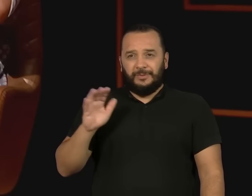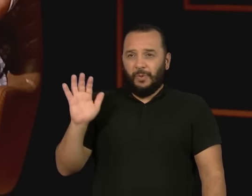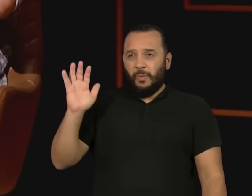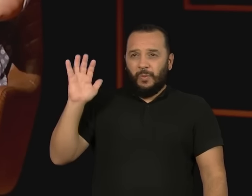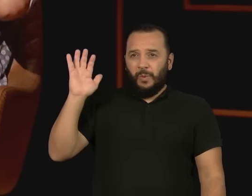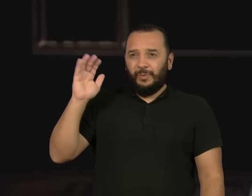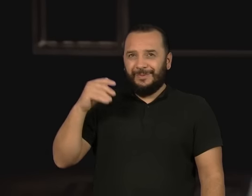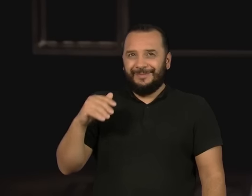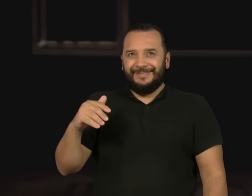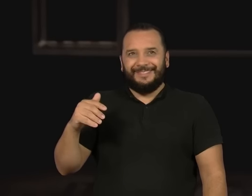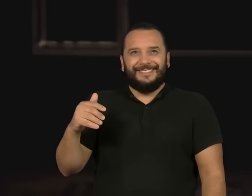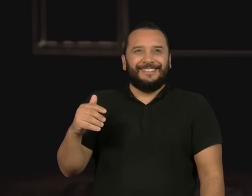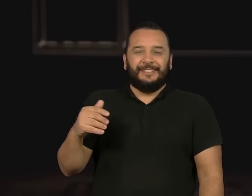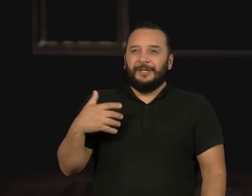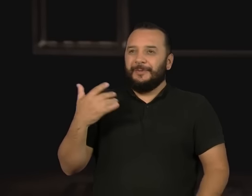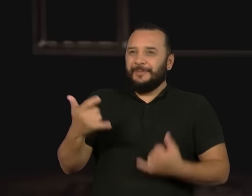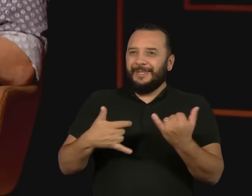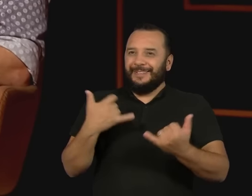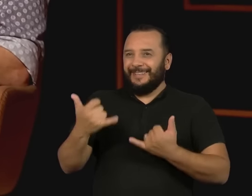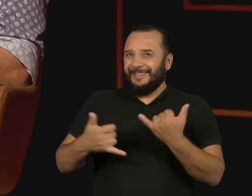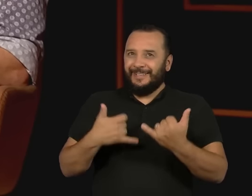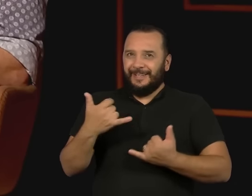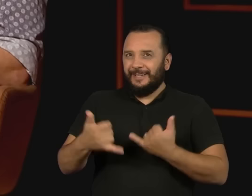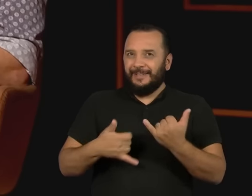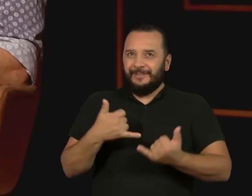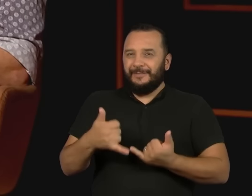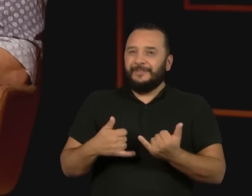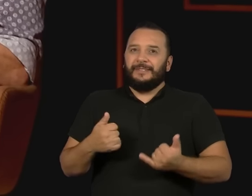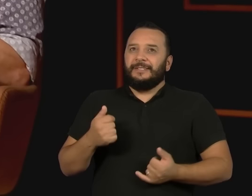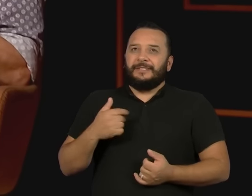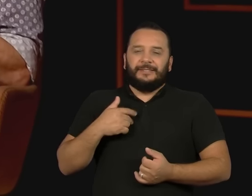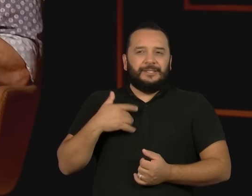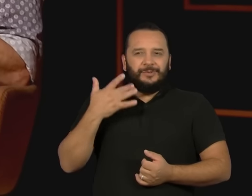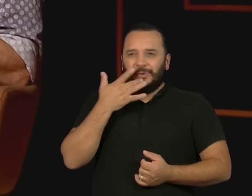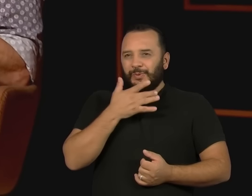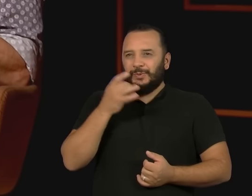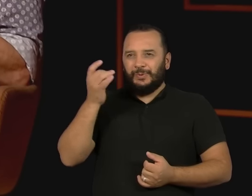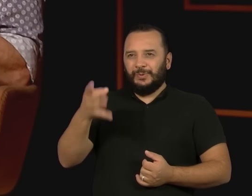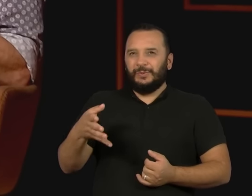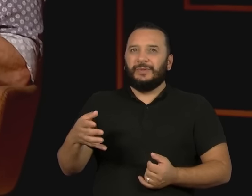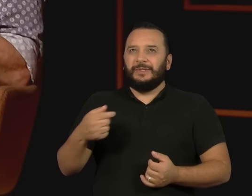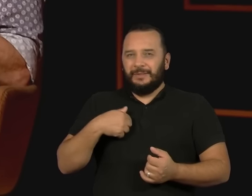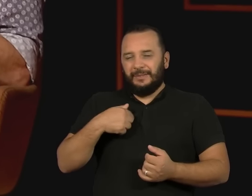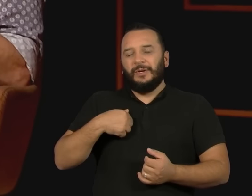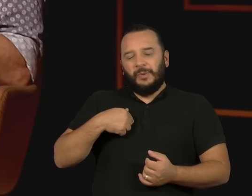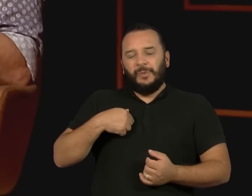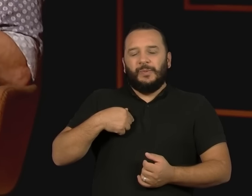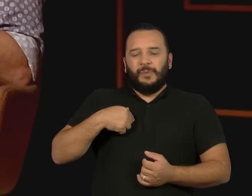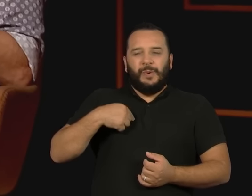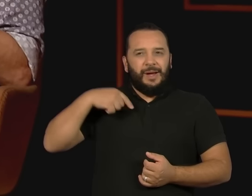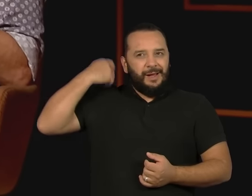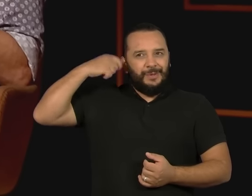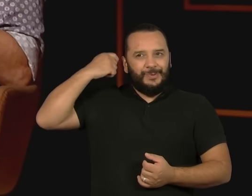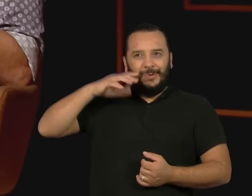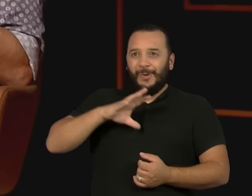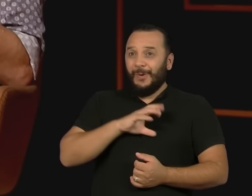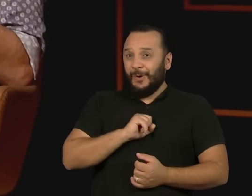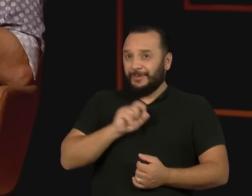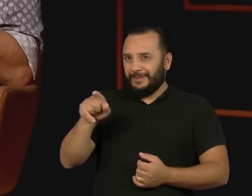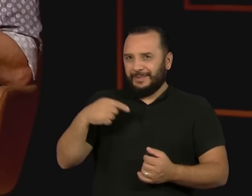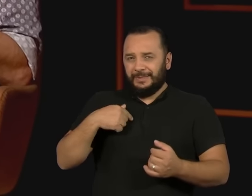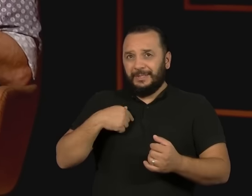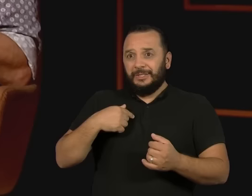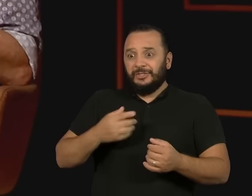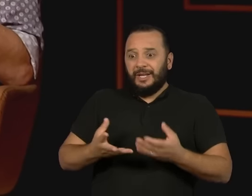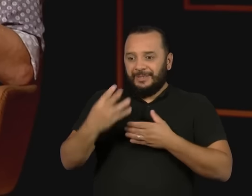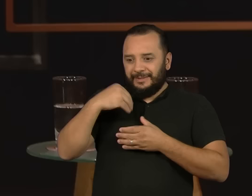Brincava com o Zé e tal. E foi uma grande delícia, né? Como você diz, eu sou um ator que eu gosto muito. Aquilo que você perguntou, né? Você constrói de